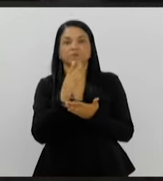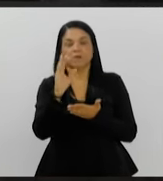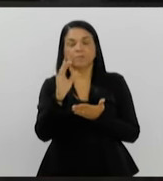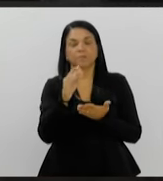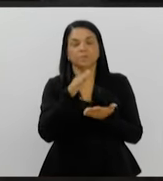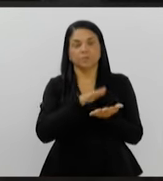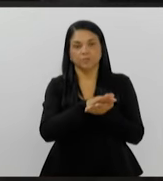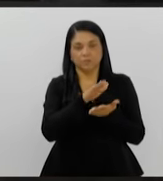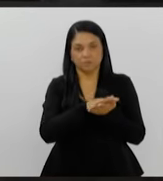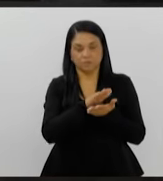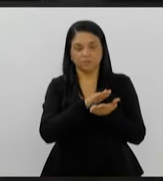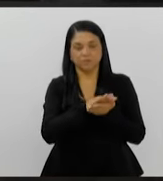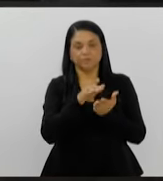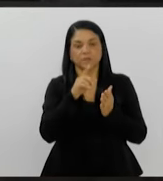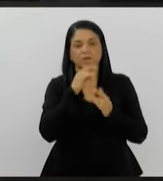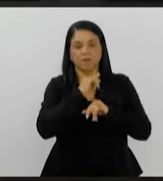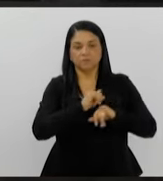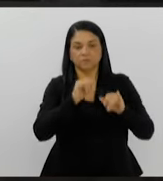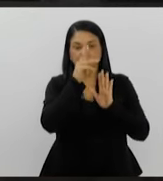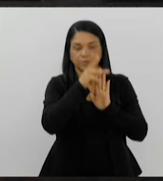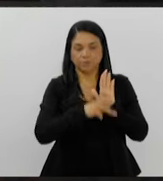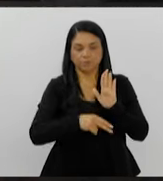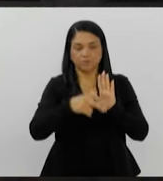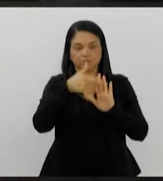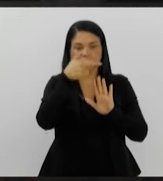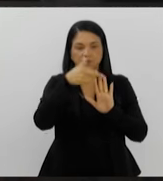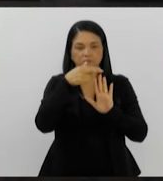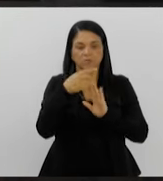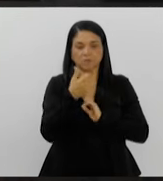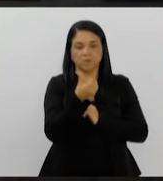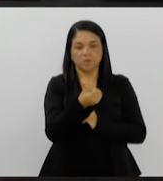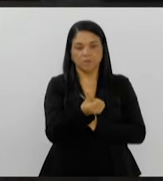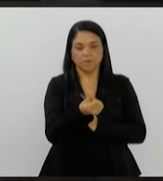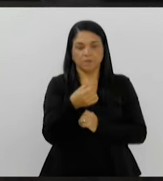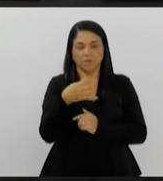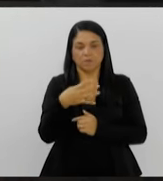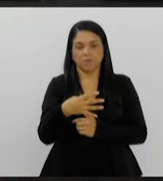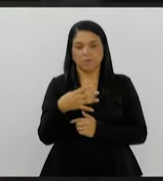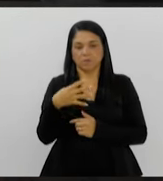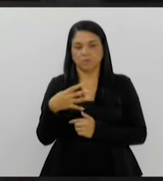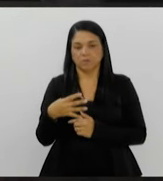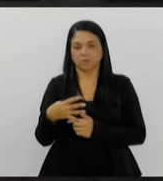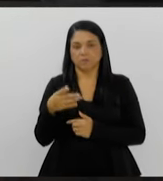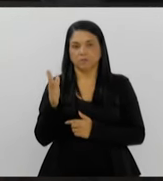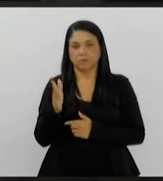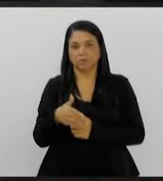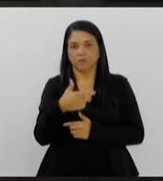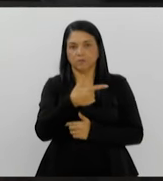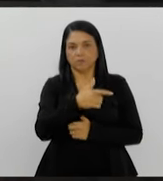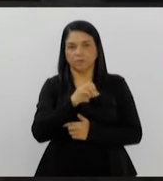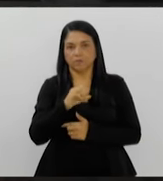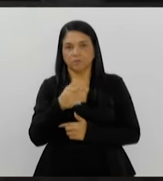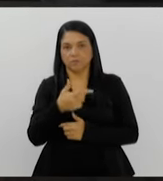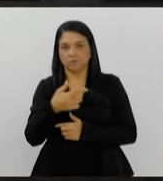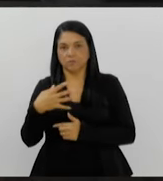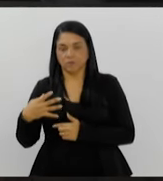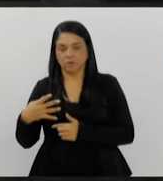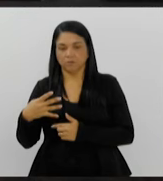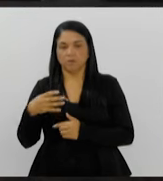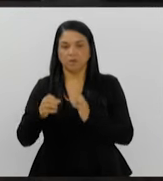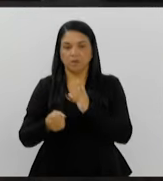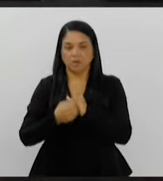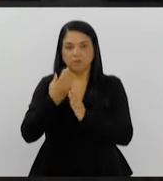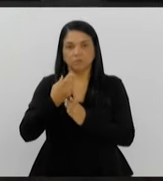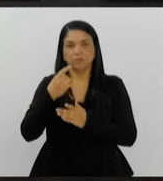promulgação anuncio projeto de resolução número 644 de 2024 de